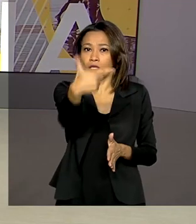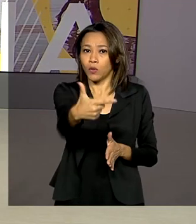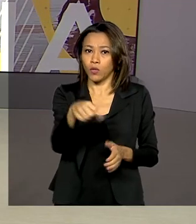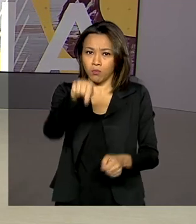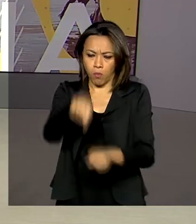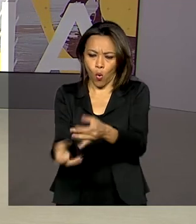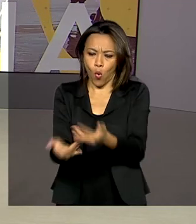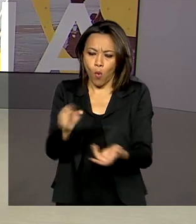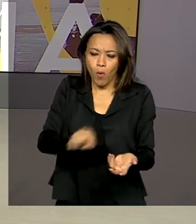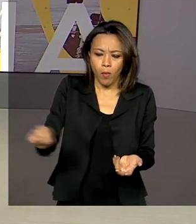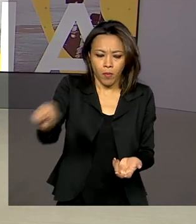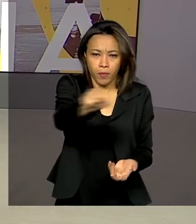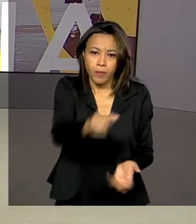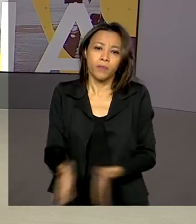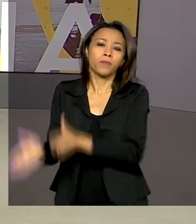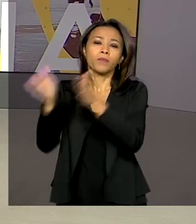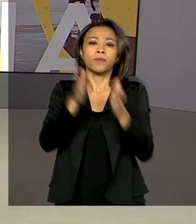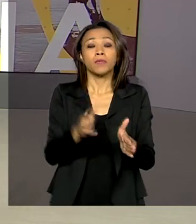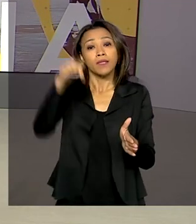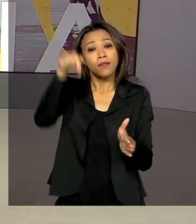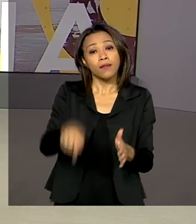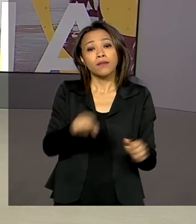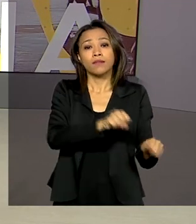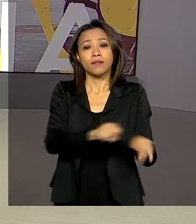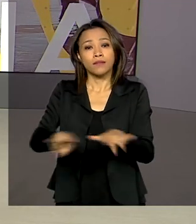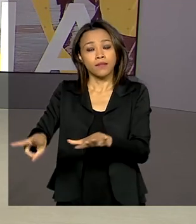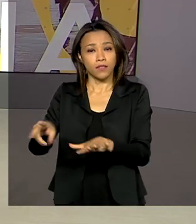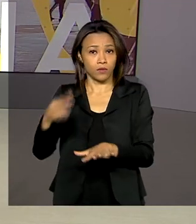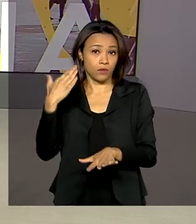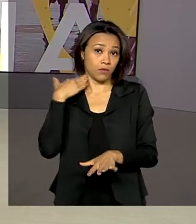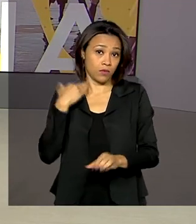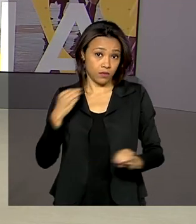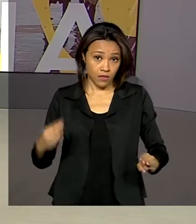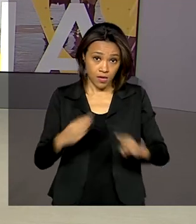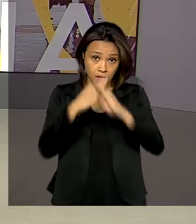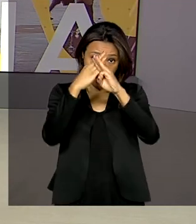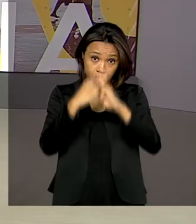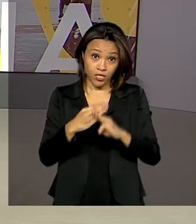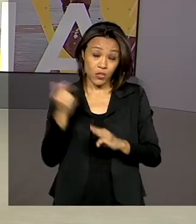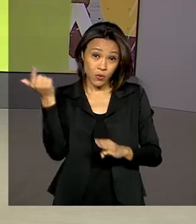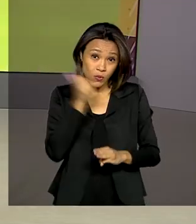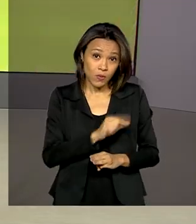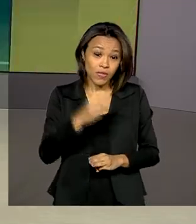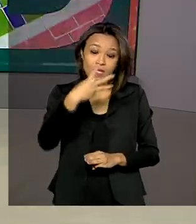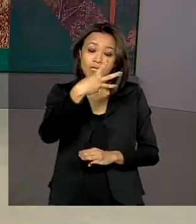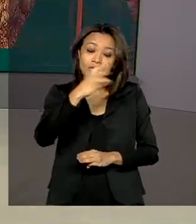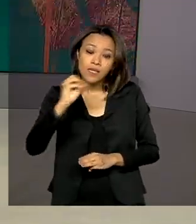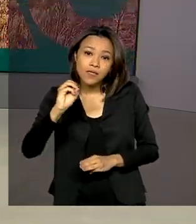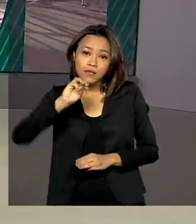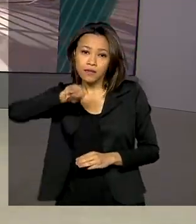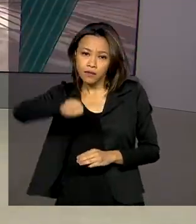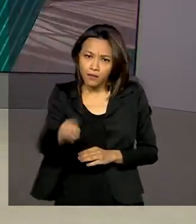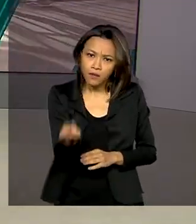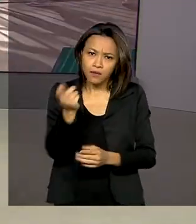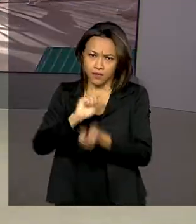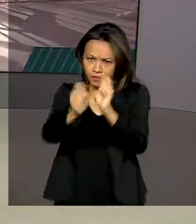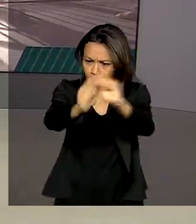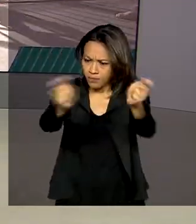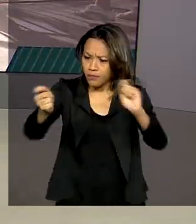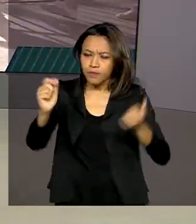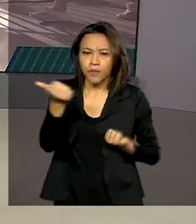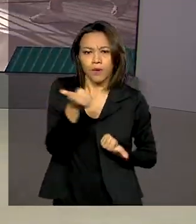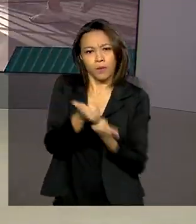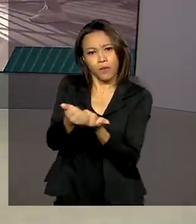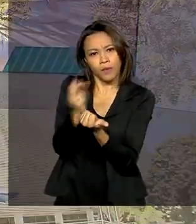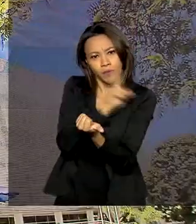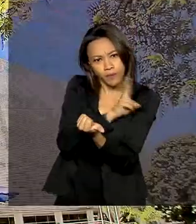o e nesta sexta-feira a Caixa Econômica Federal chega a marca de mais de 300 milhões de pagamento do auxílio emergencial